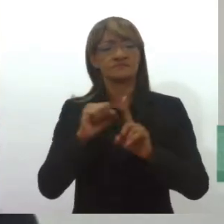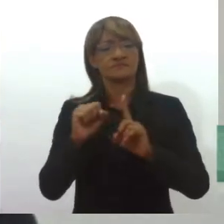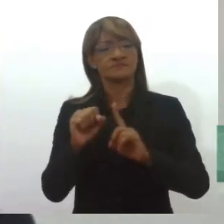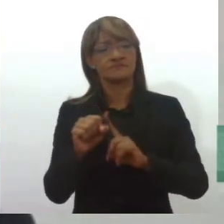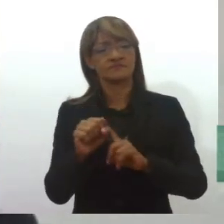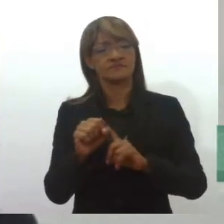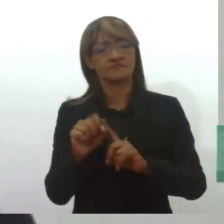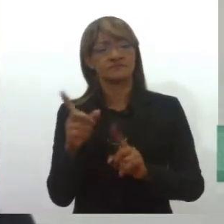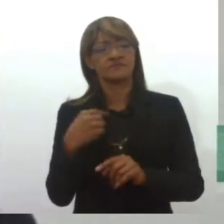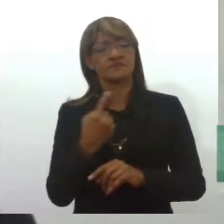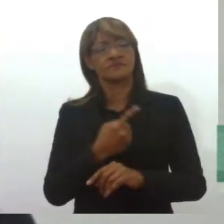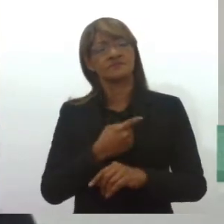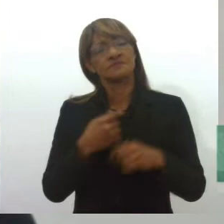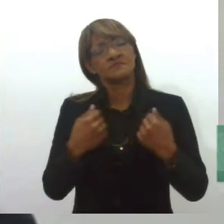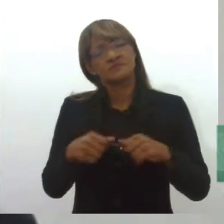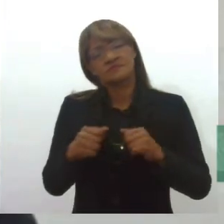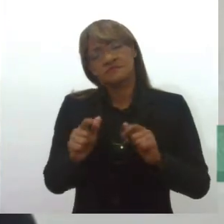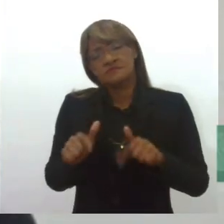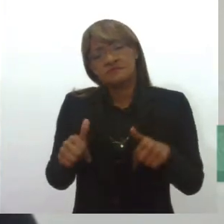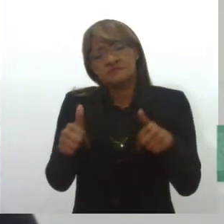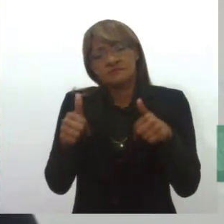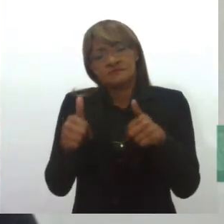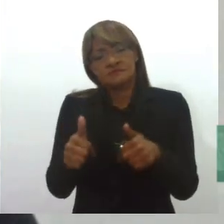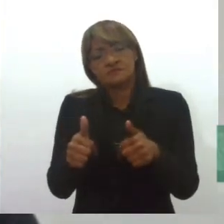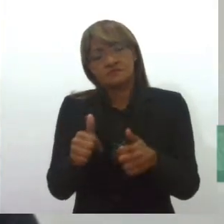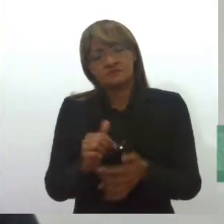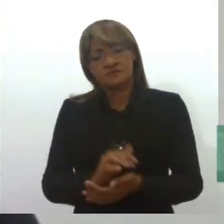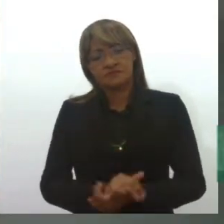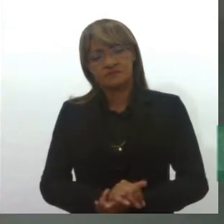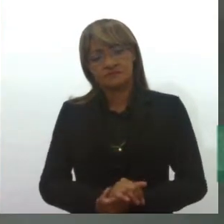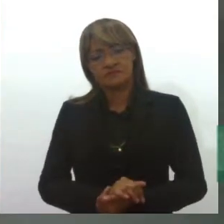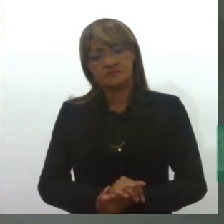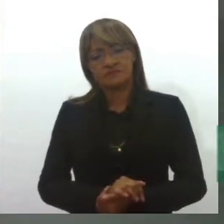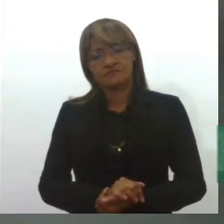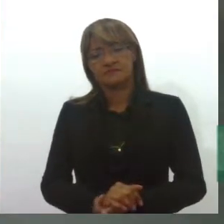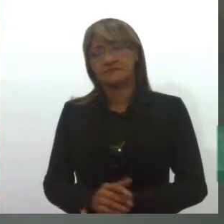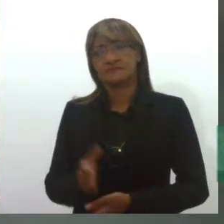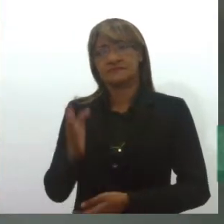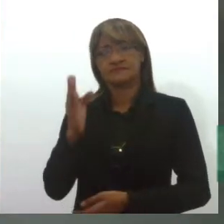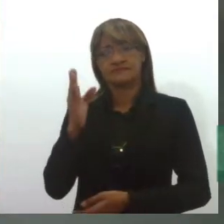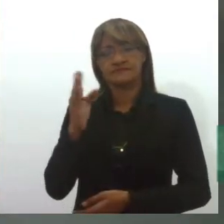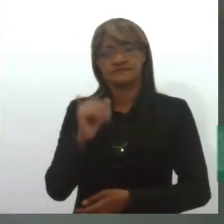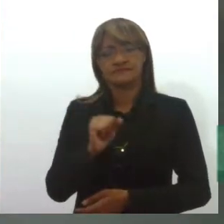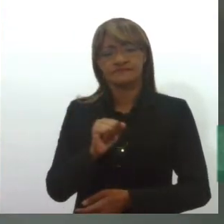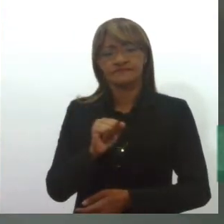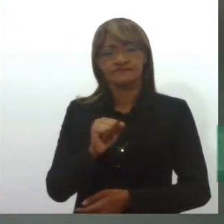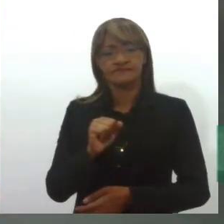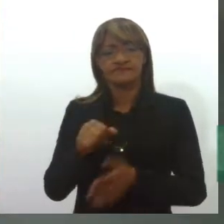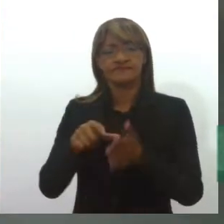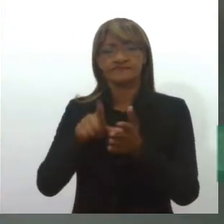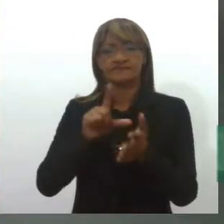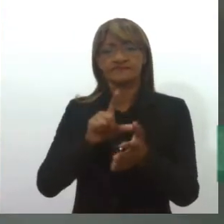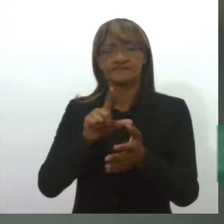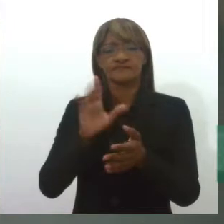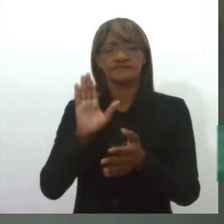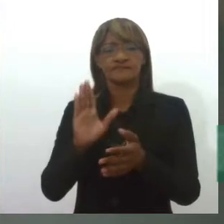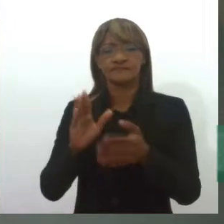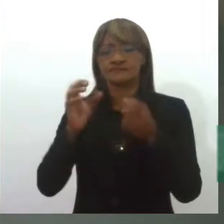enfrentar de forma bastante ampla e democrática. Juan, como bem falou o Ronaldo, né, um problema